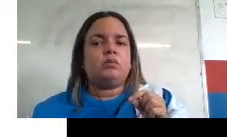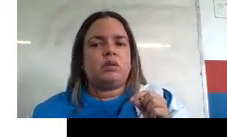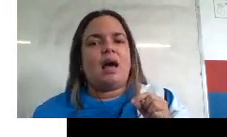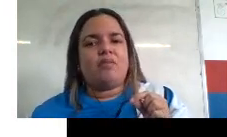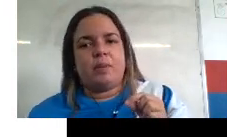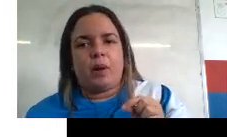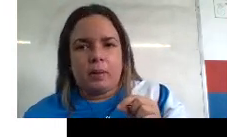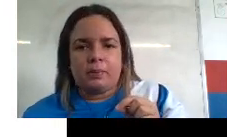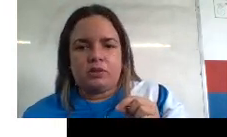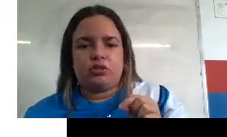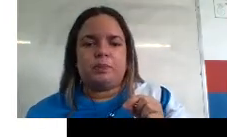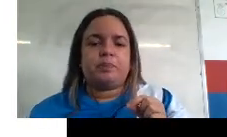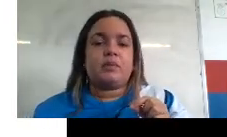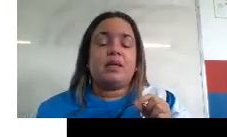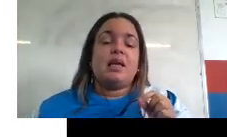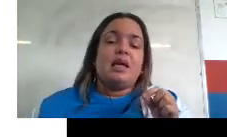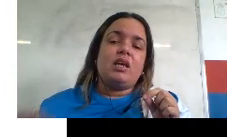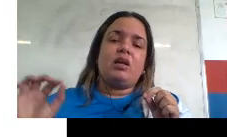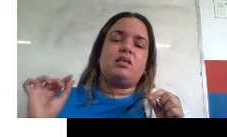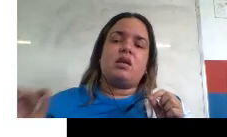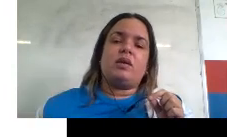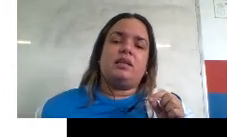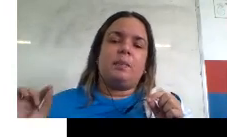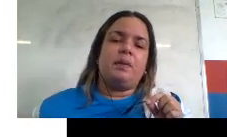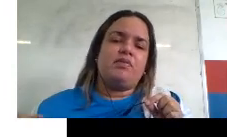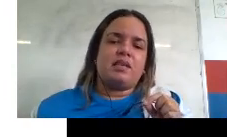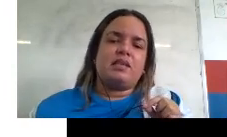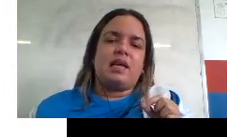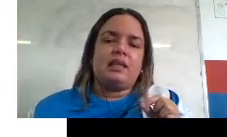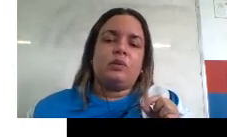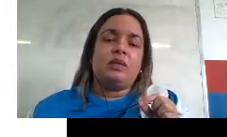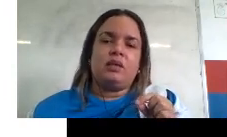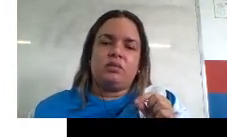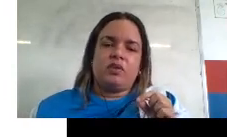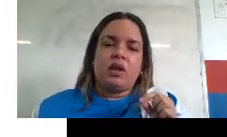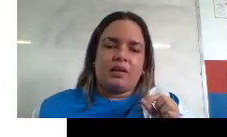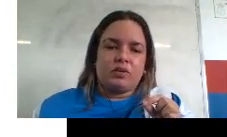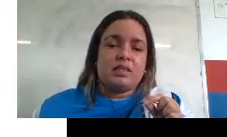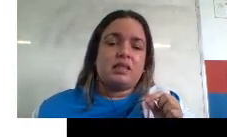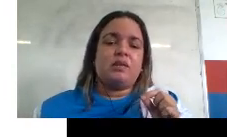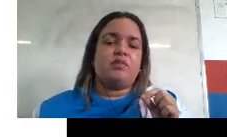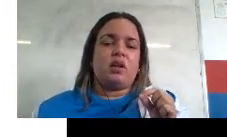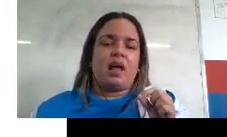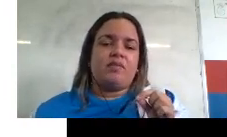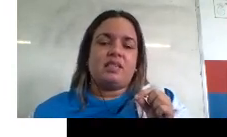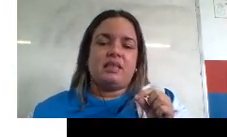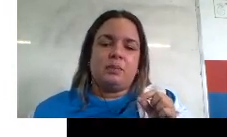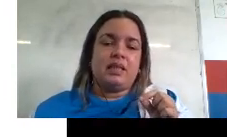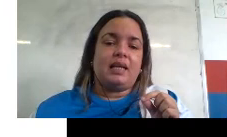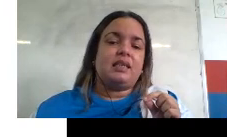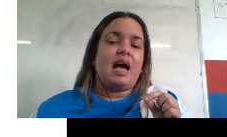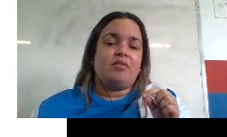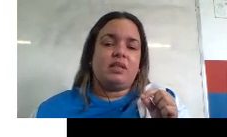não haver problemas. E olha só o que tem: privacidade é um direito inviolável. São invioláveis